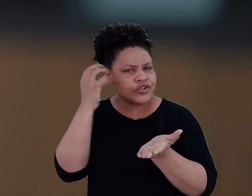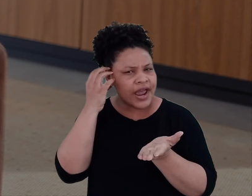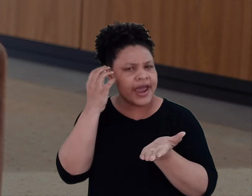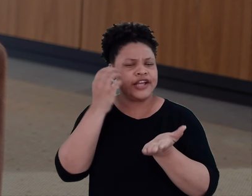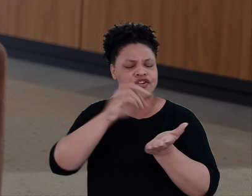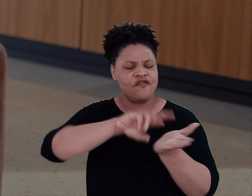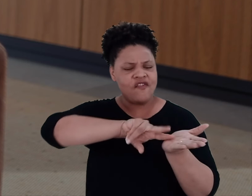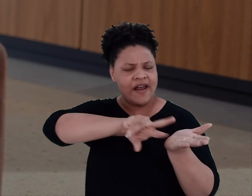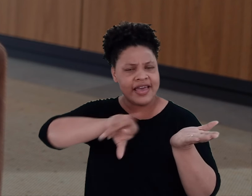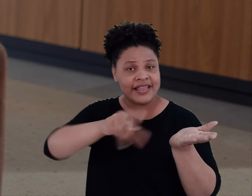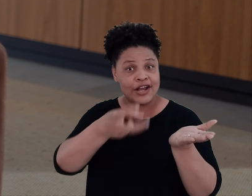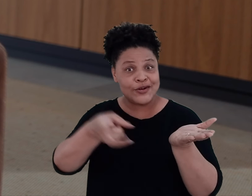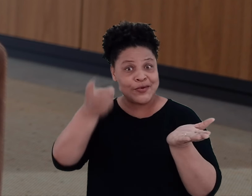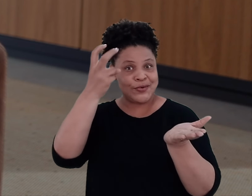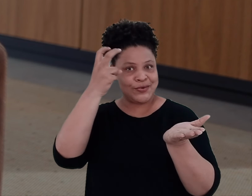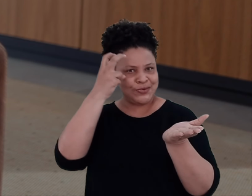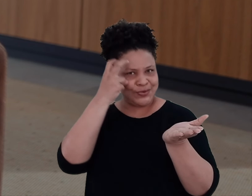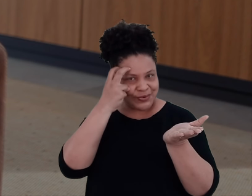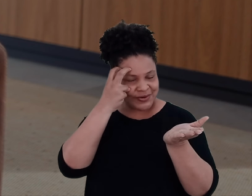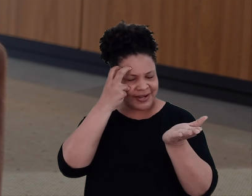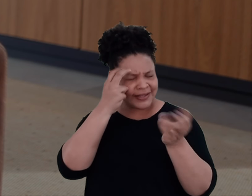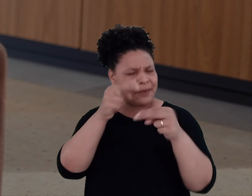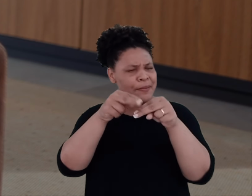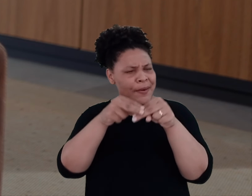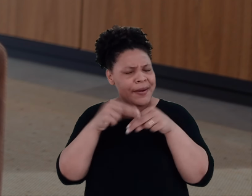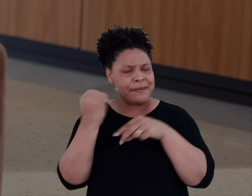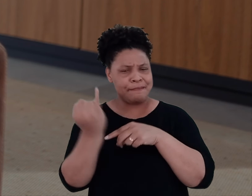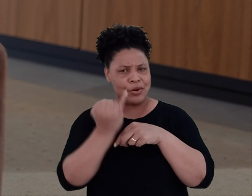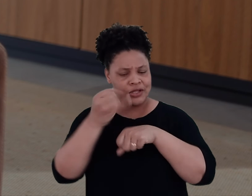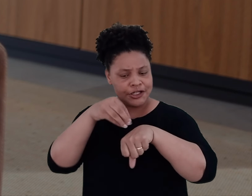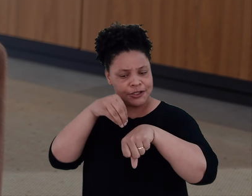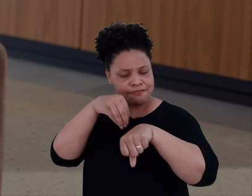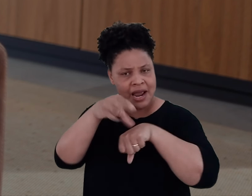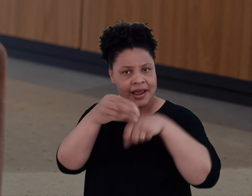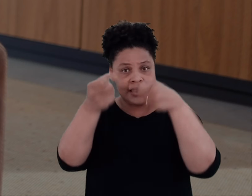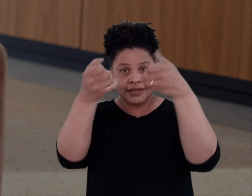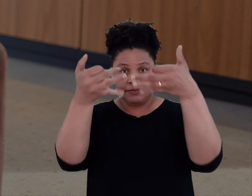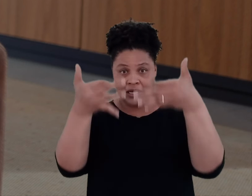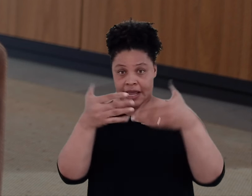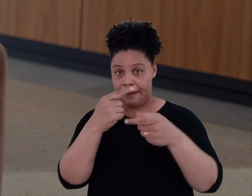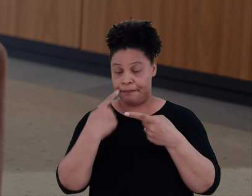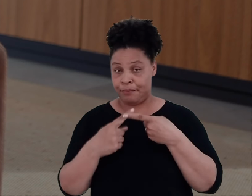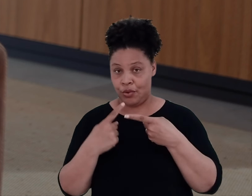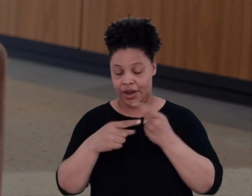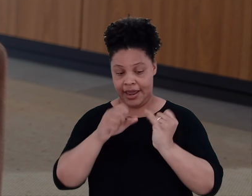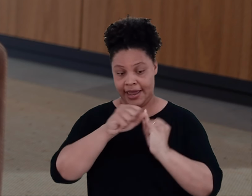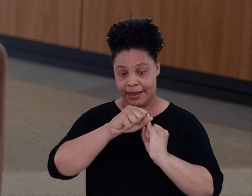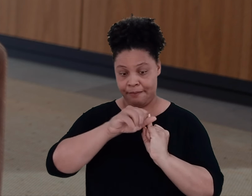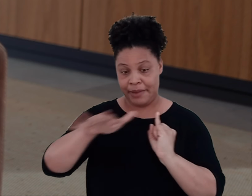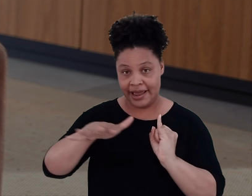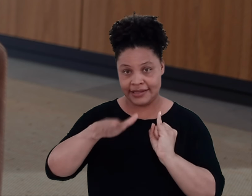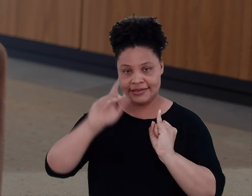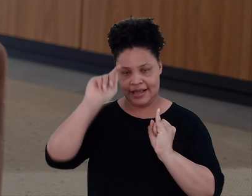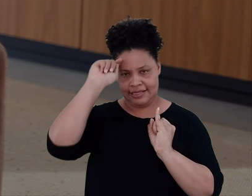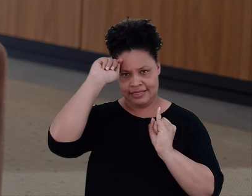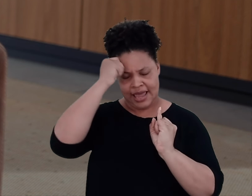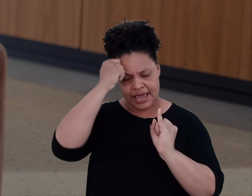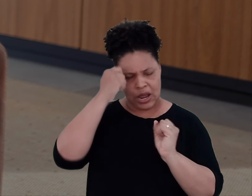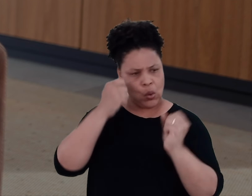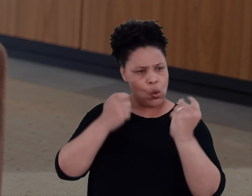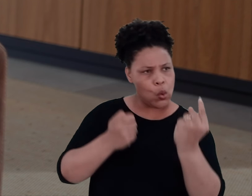cultura. Mas é importante a gente fazer essa distinção, porque quando a gente fala em imprensa negra, não estamos nos referindo a